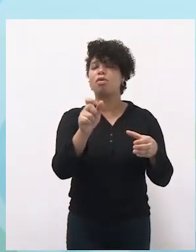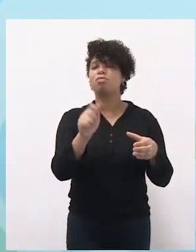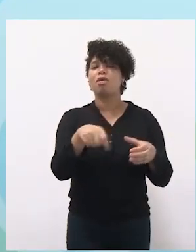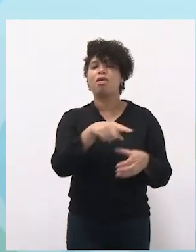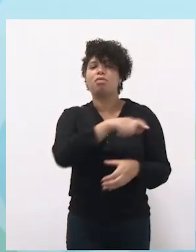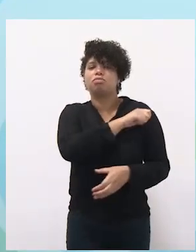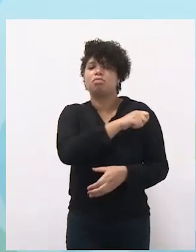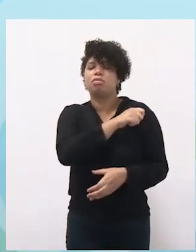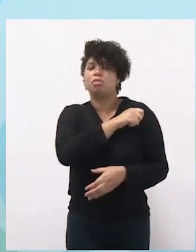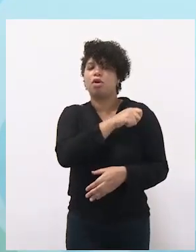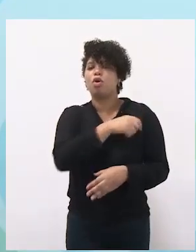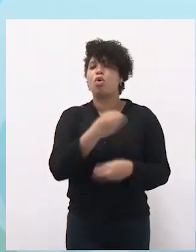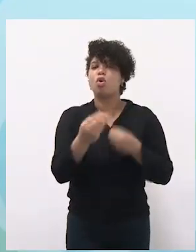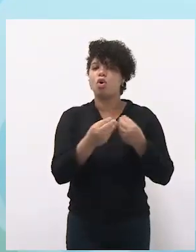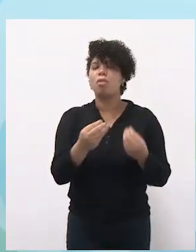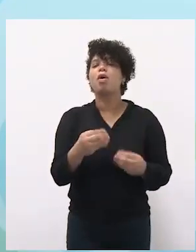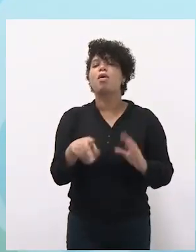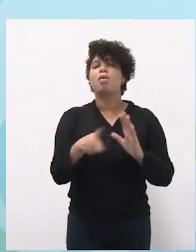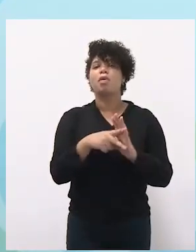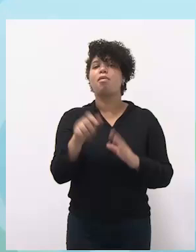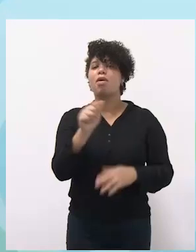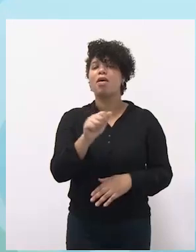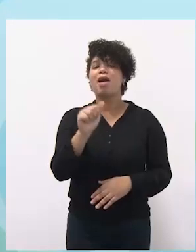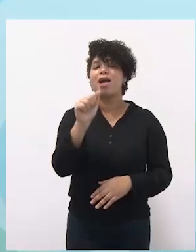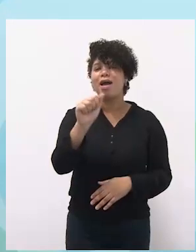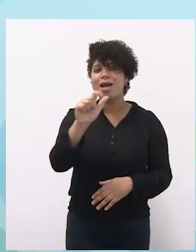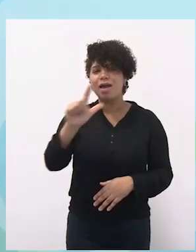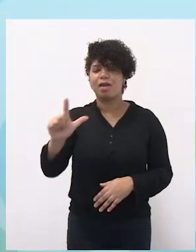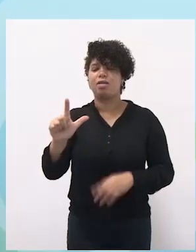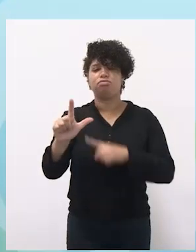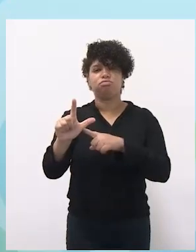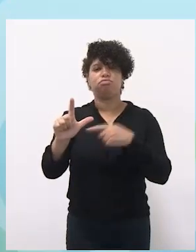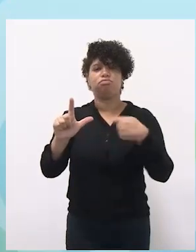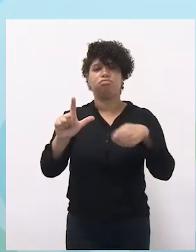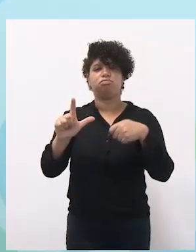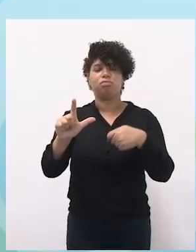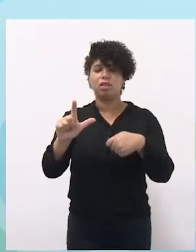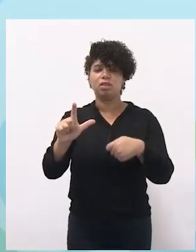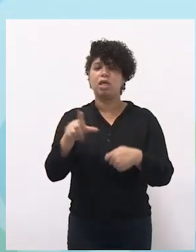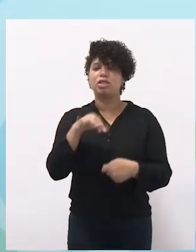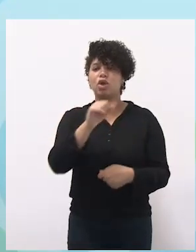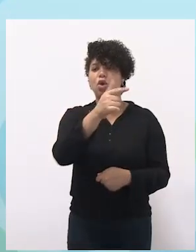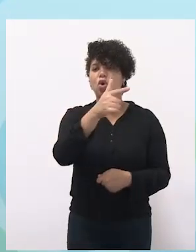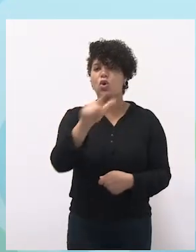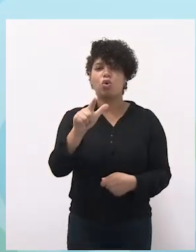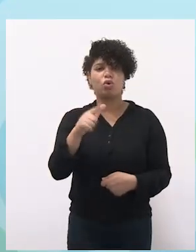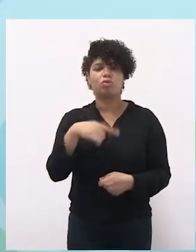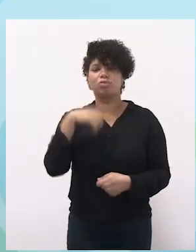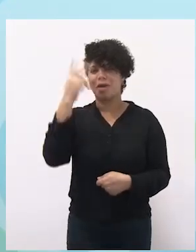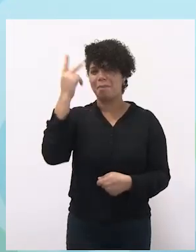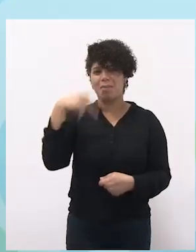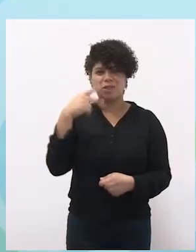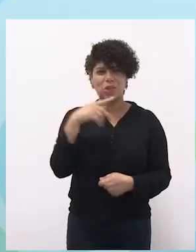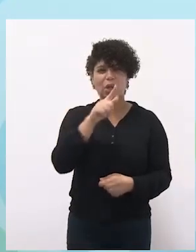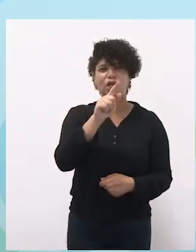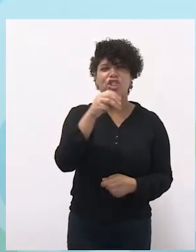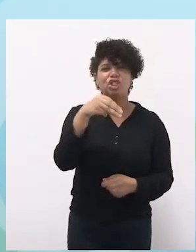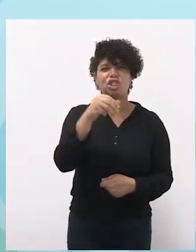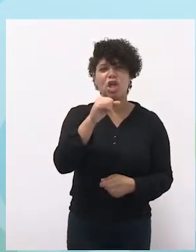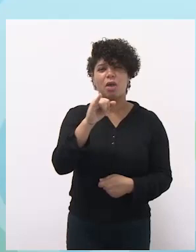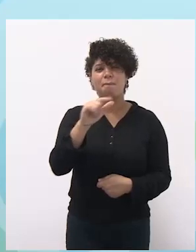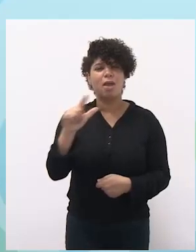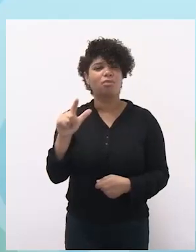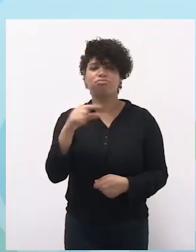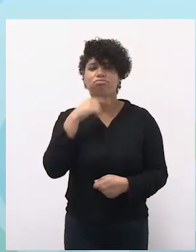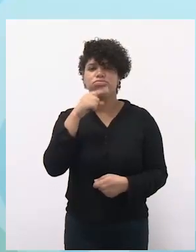alunos entrarem com o e-mail @al. Não dá para usar uma conta @gmail. E se criar uma